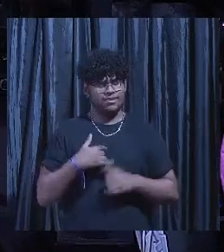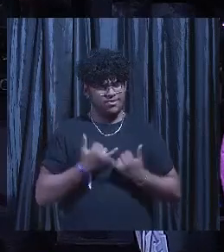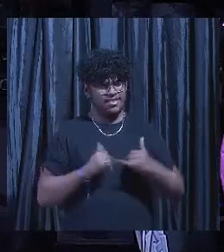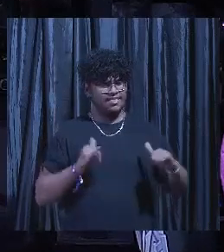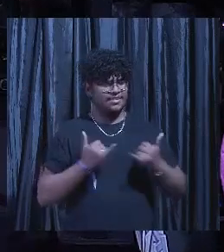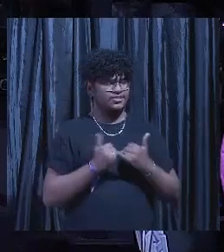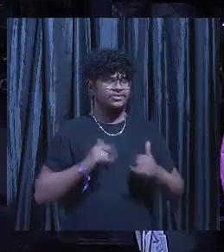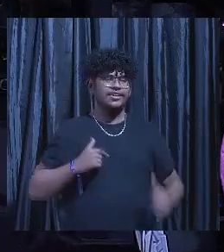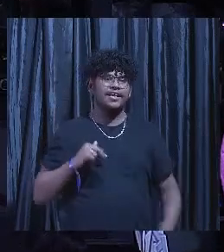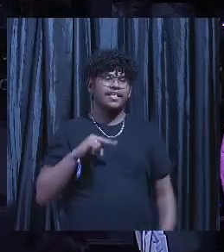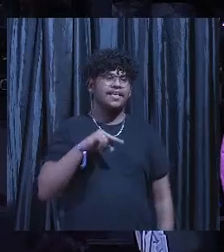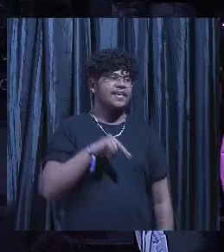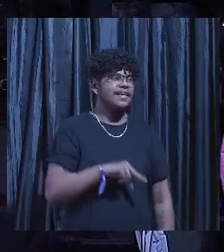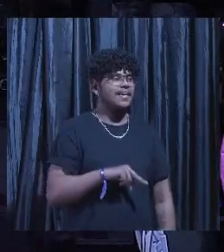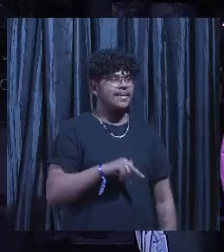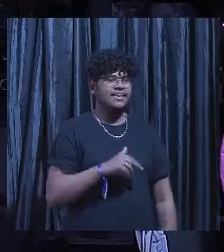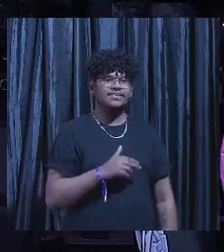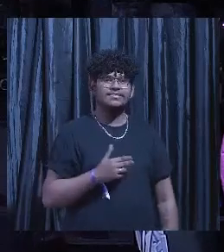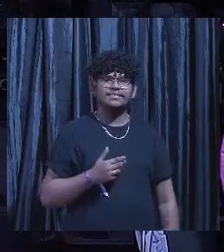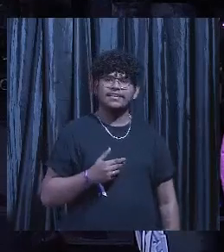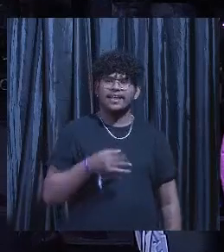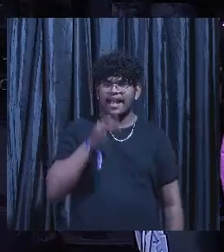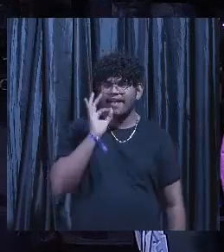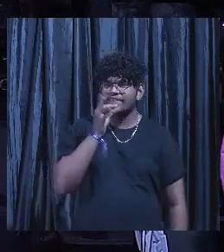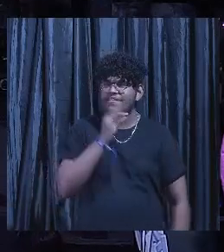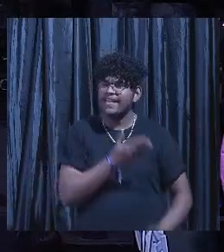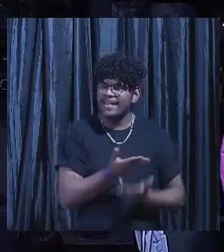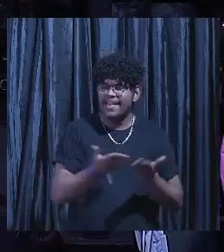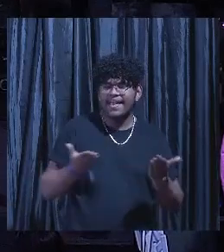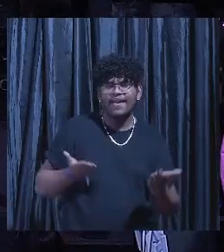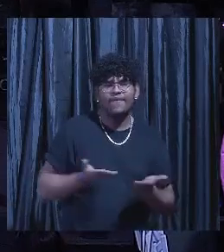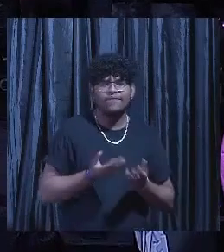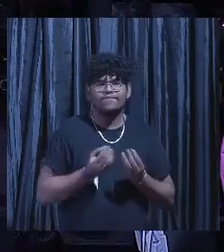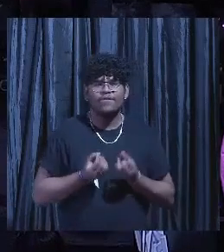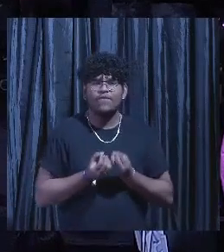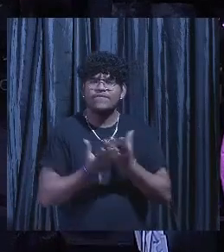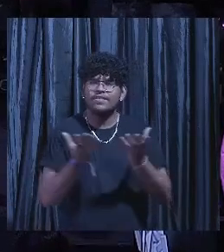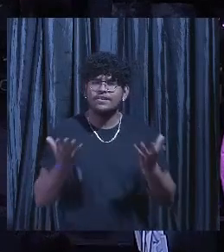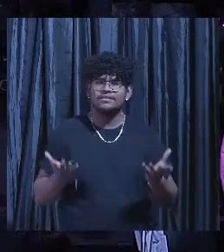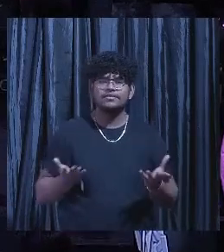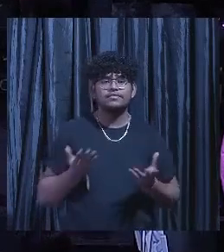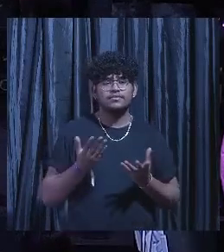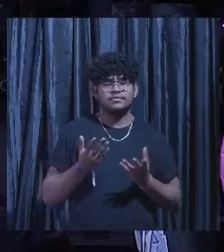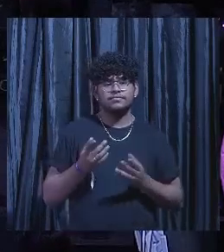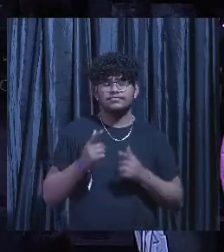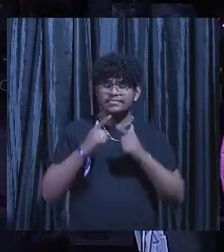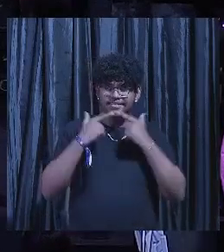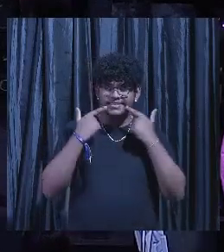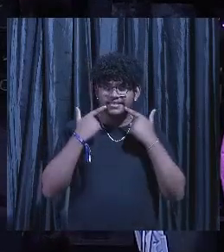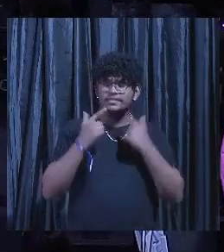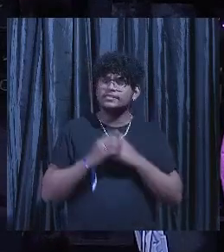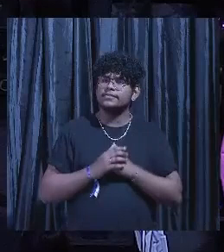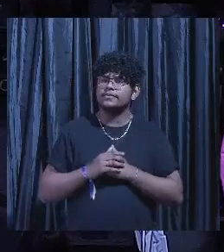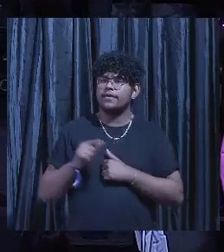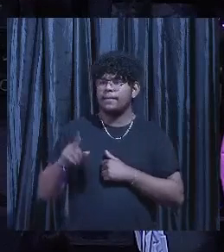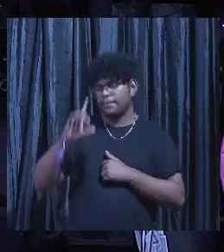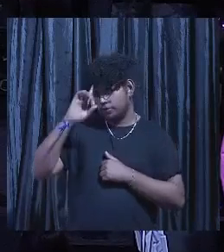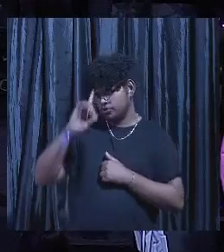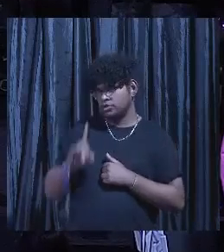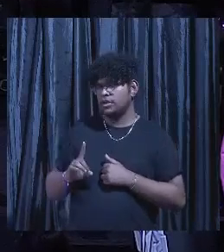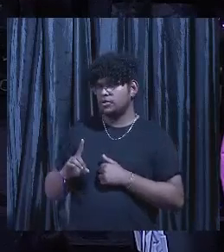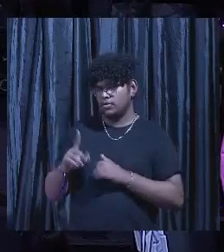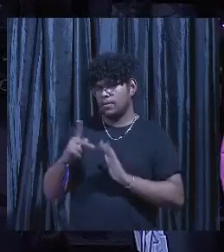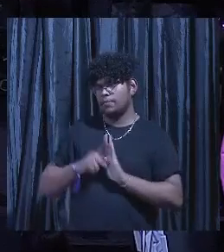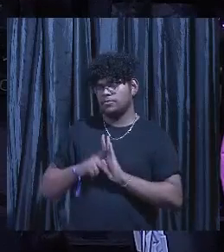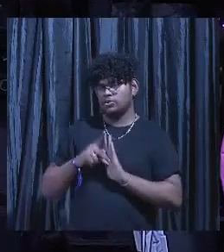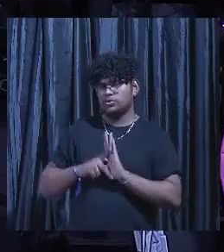que entrava a cada vez no set de filmagem. E ali, o diretor do projeto, um diretor